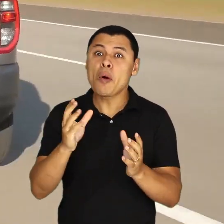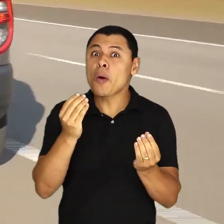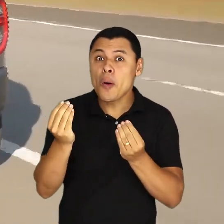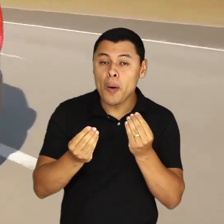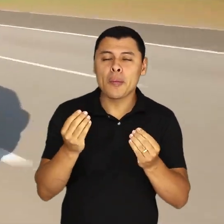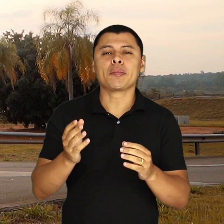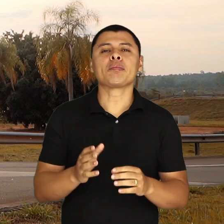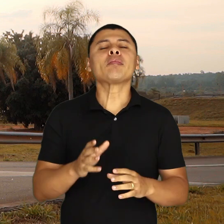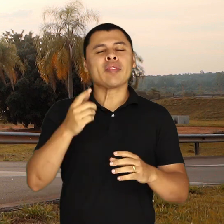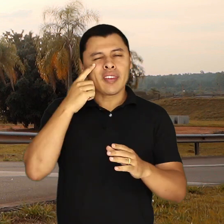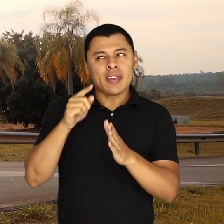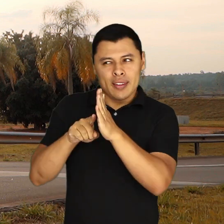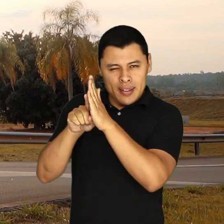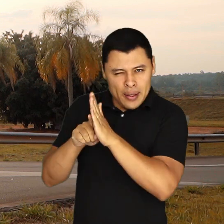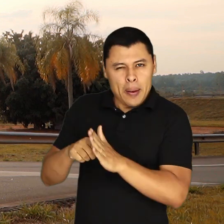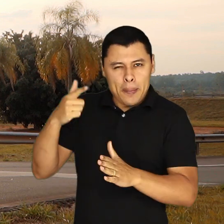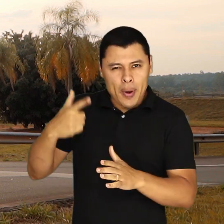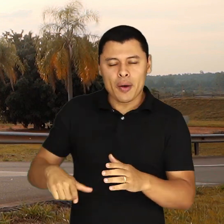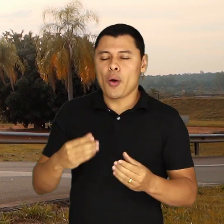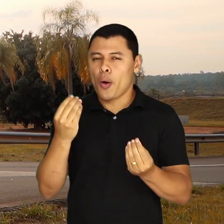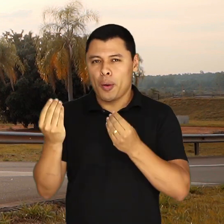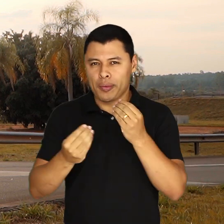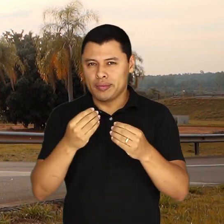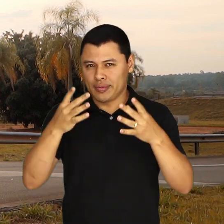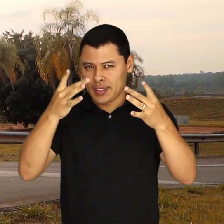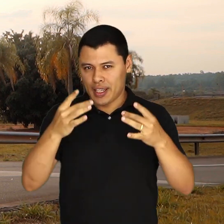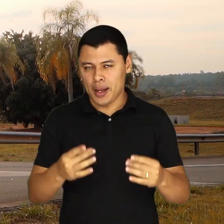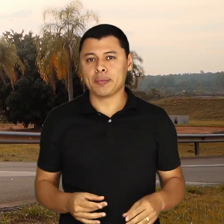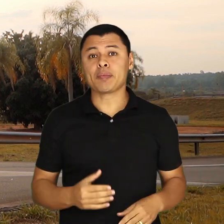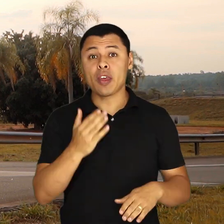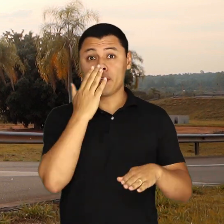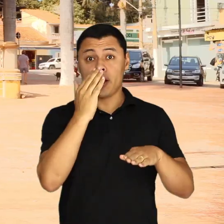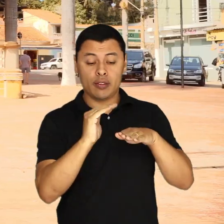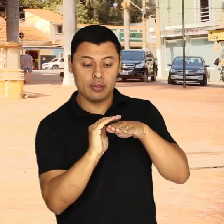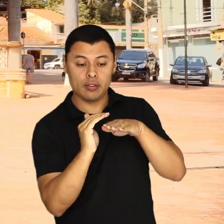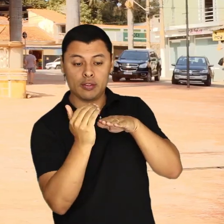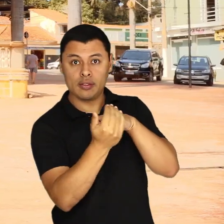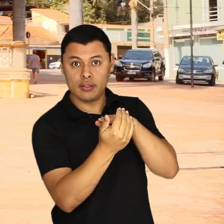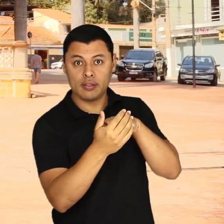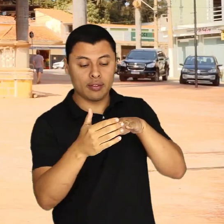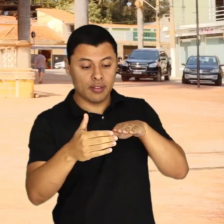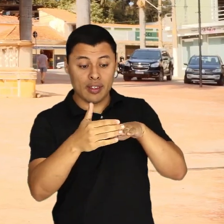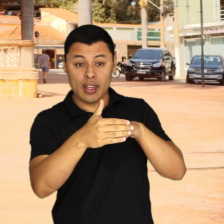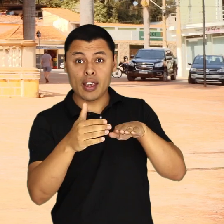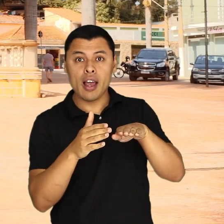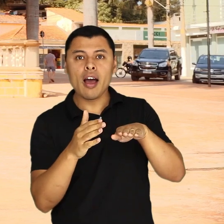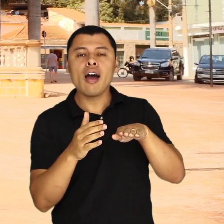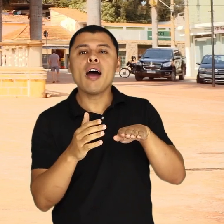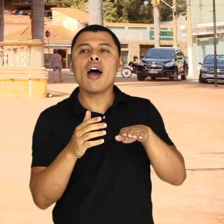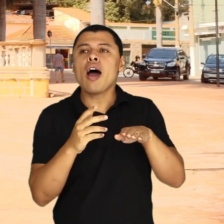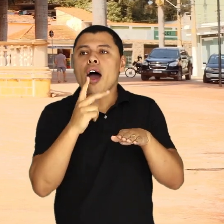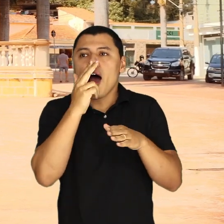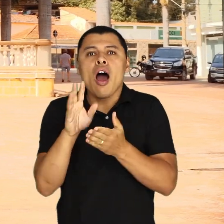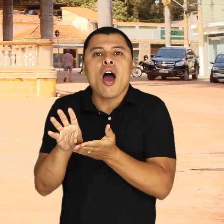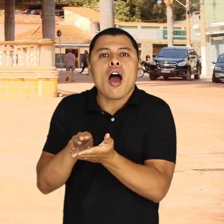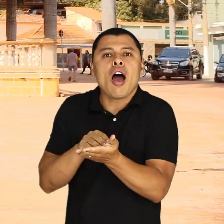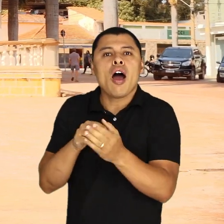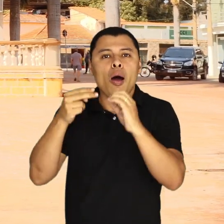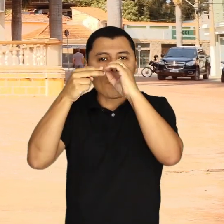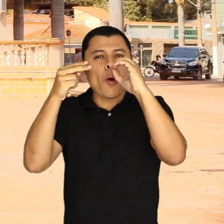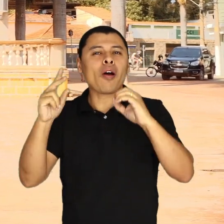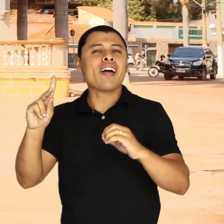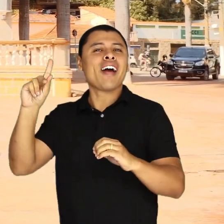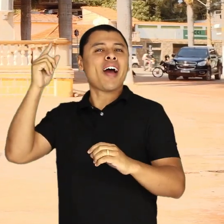país. Filosofias feitas, vamos falar um pouquinho do Bronco mesmo? Vamos começar pela frente aqui. Esse bloco dianteiro aqui lembra muito a solução de